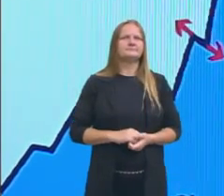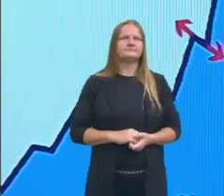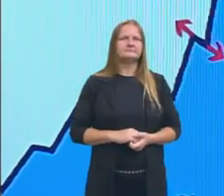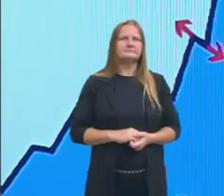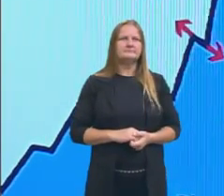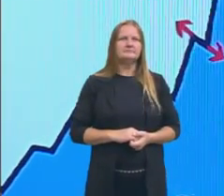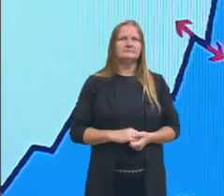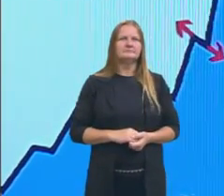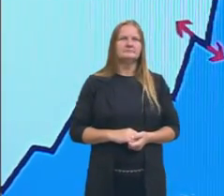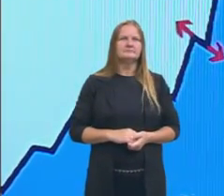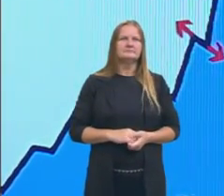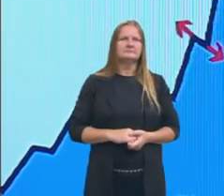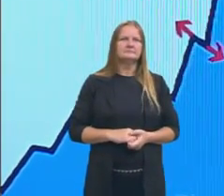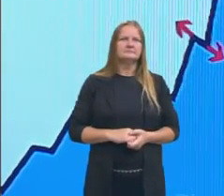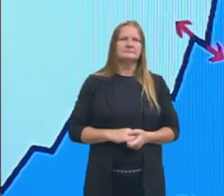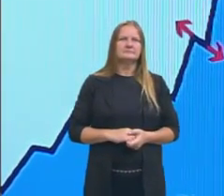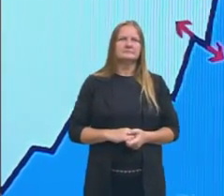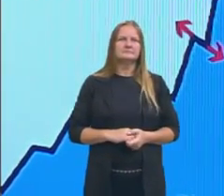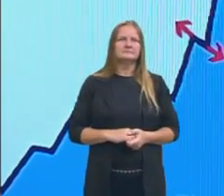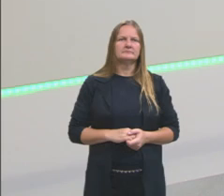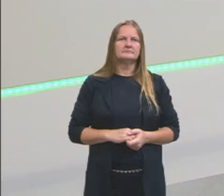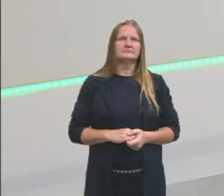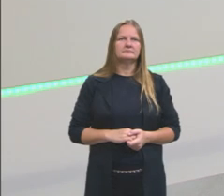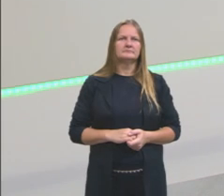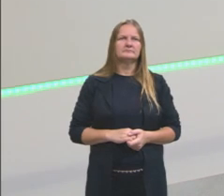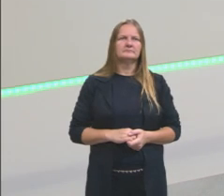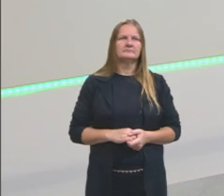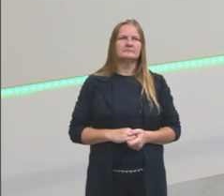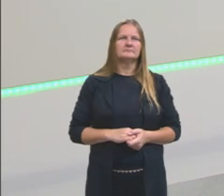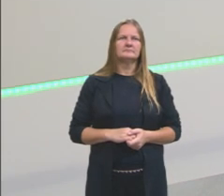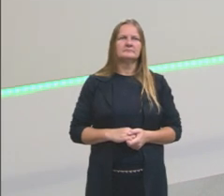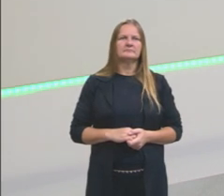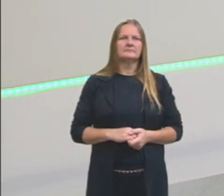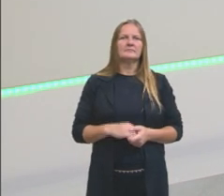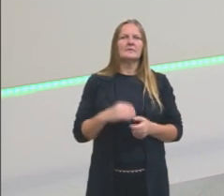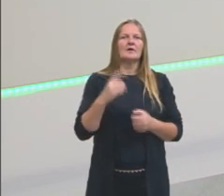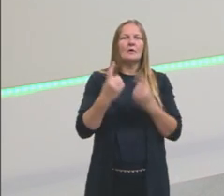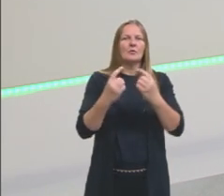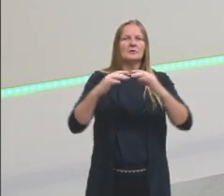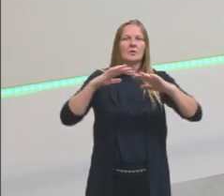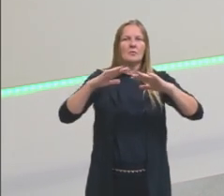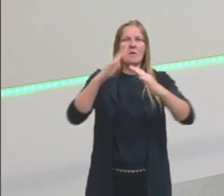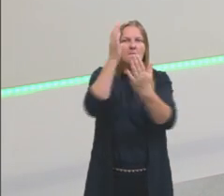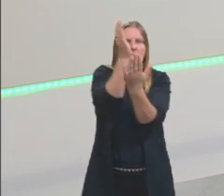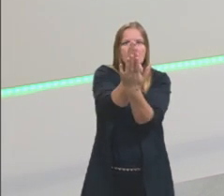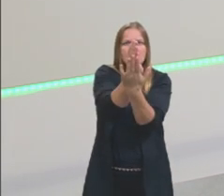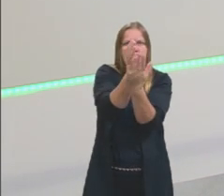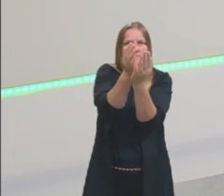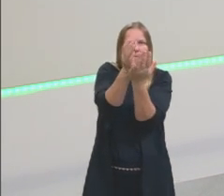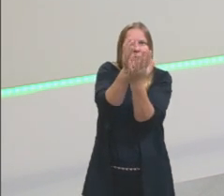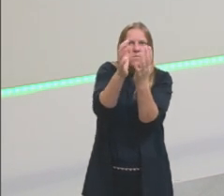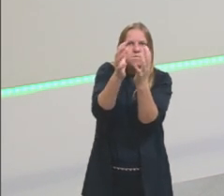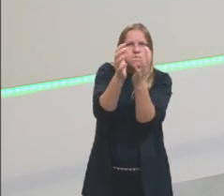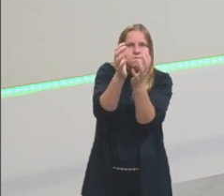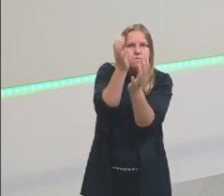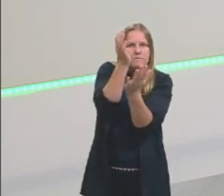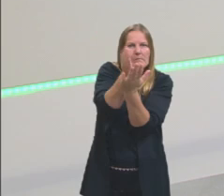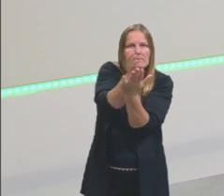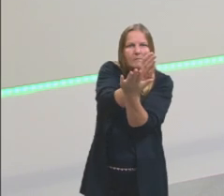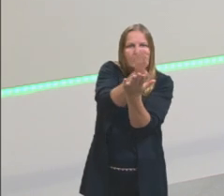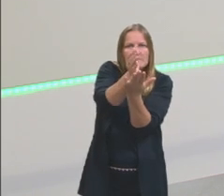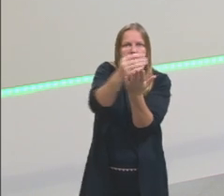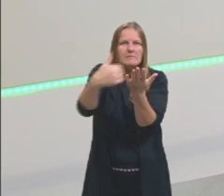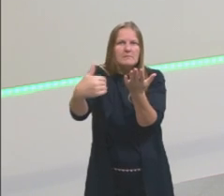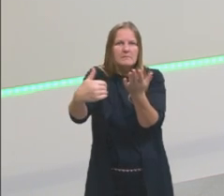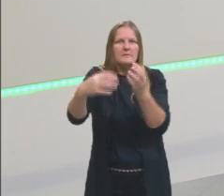peculiaridade também tá menino e essa placa tá rachando no meio aqui depois a gente vai conforme Vamos andando aí com a